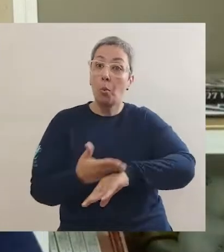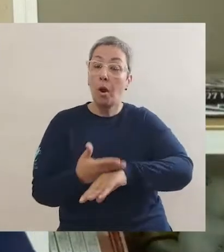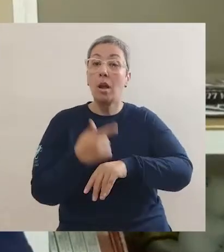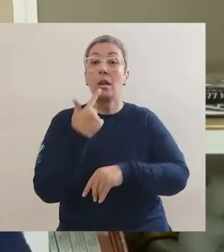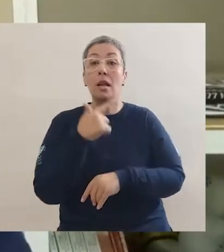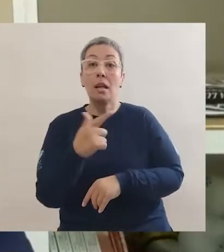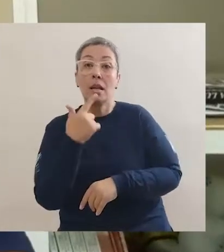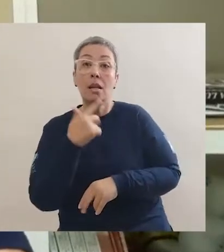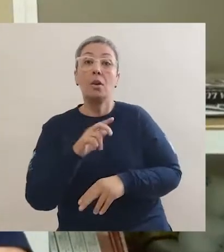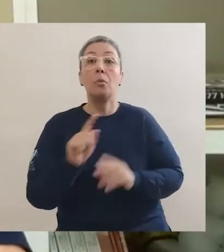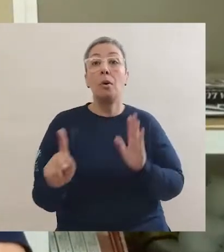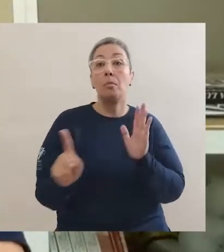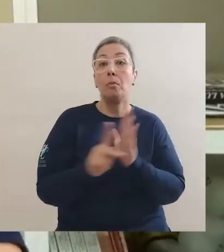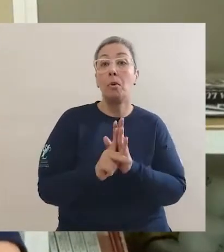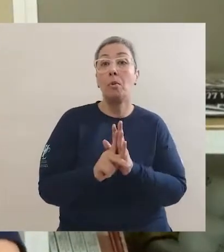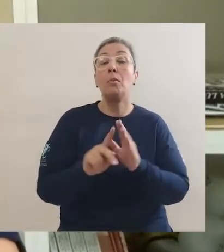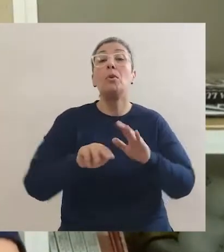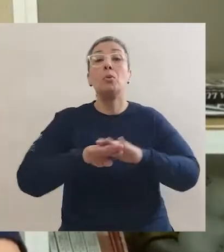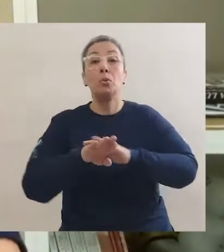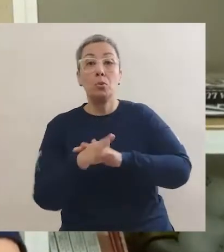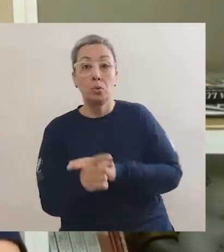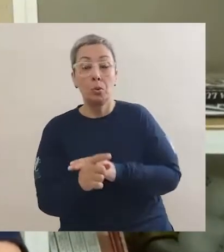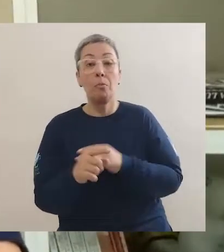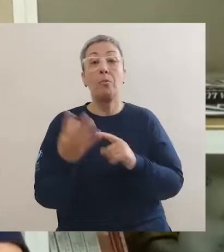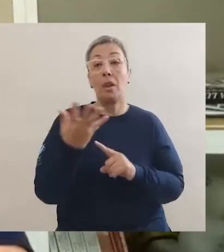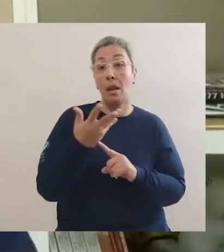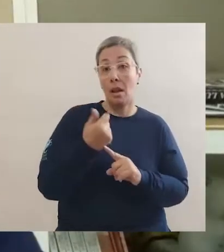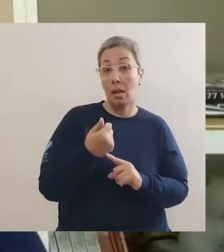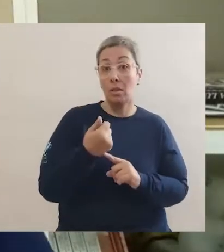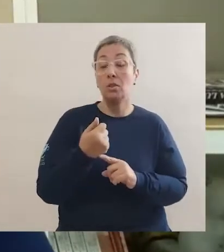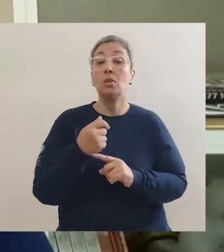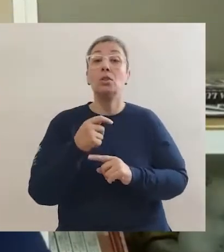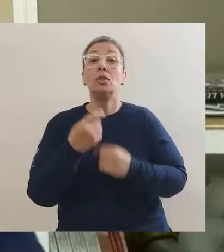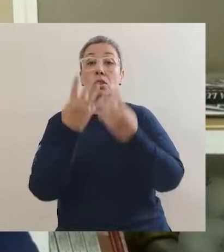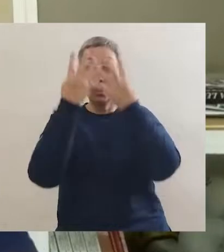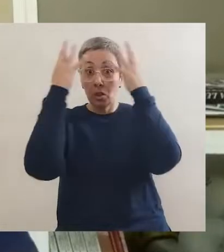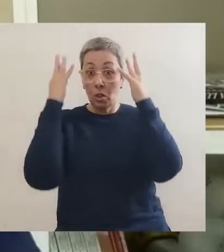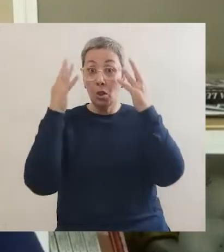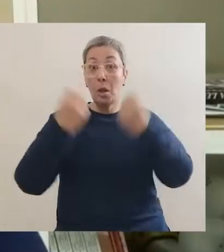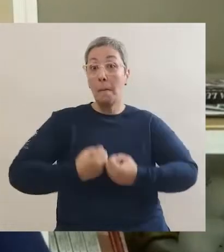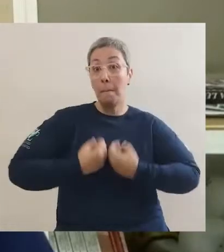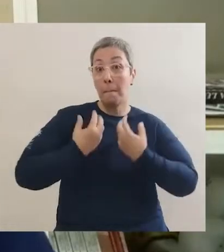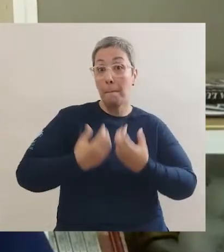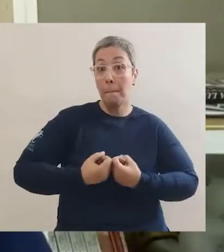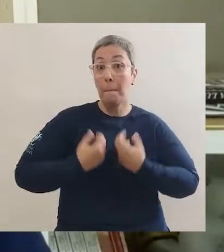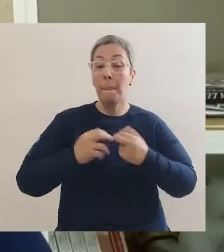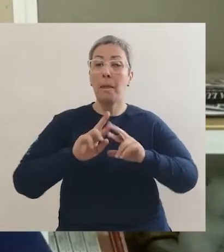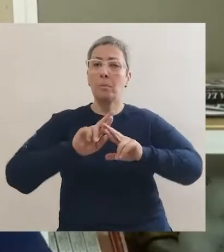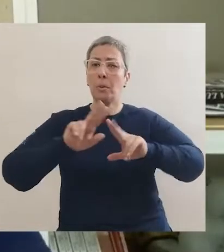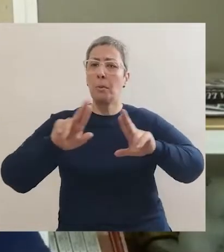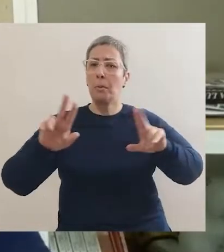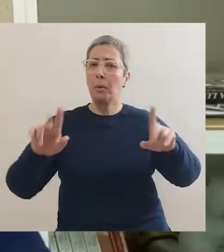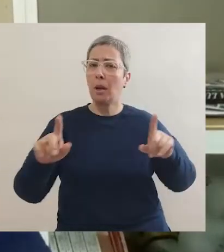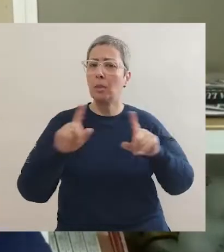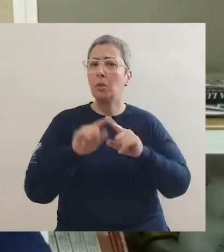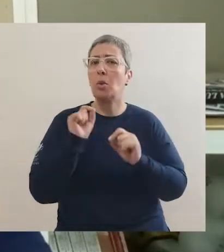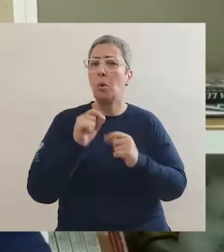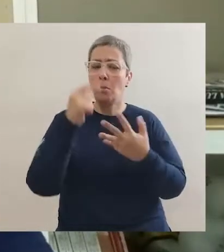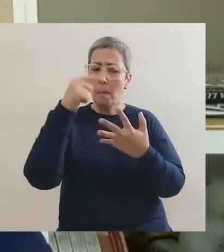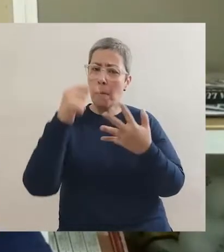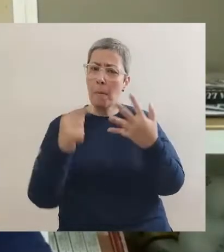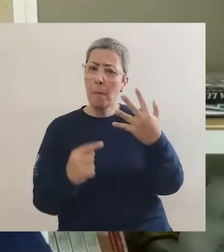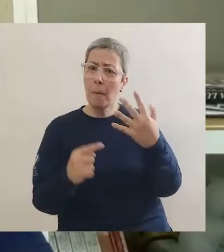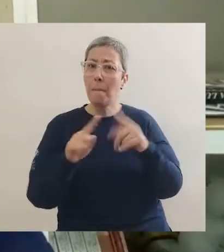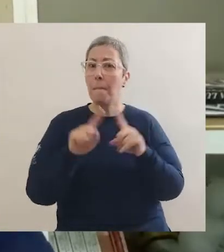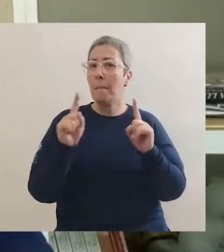povo indígena possui sua própria organização, onde cada pessoa ocupa sua função na